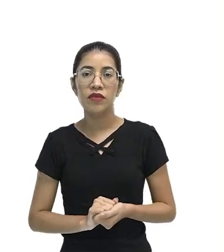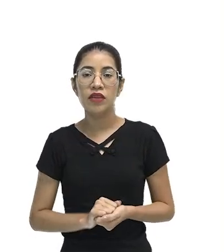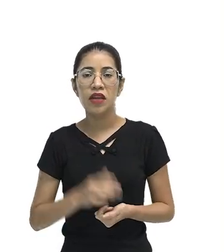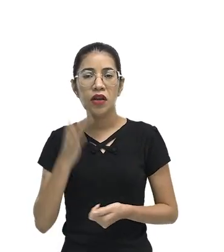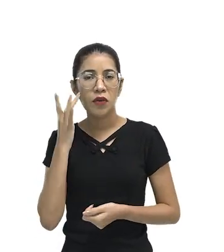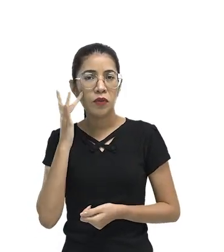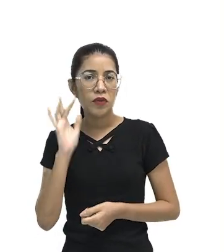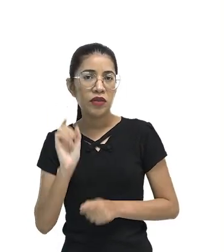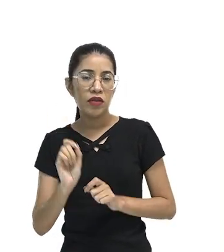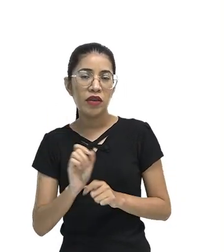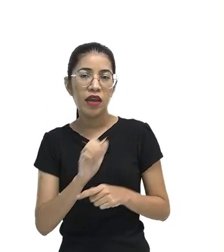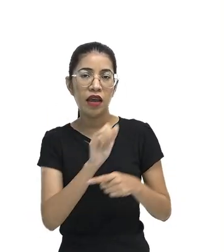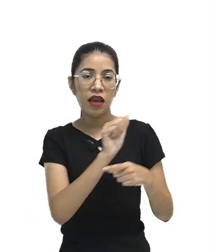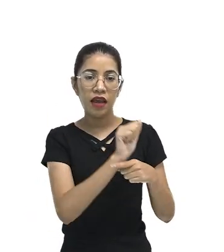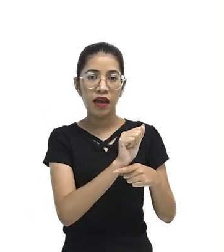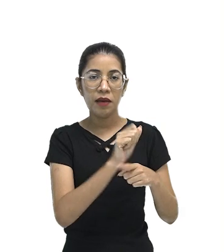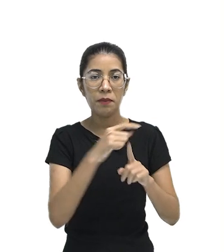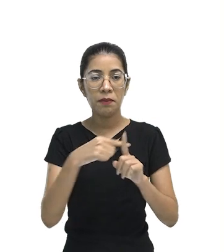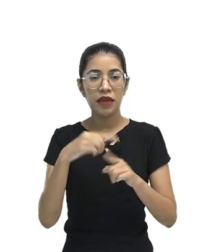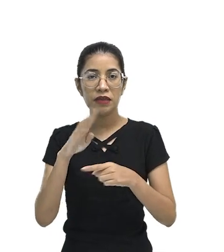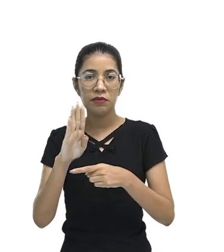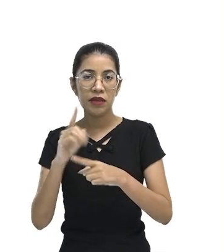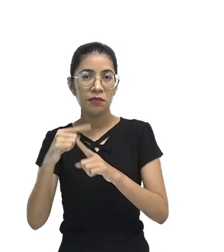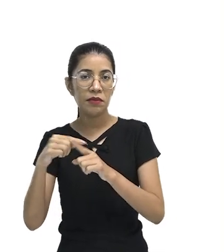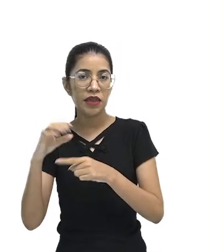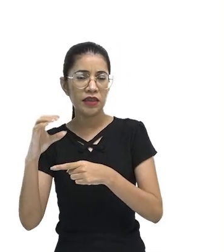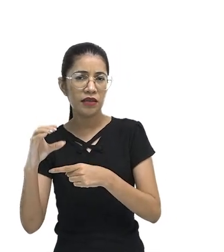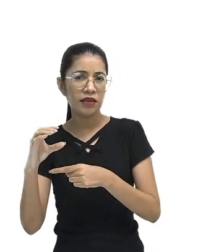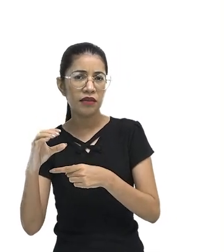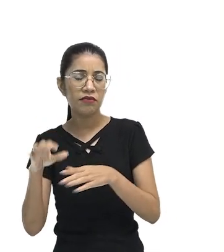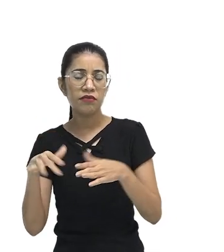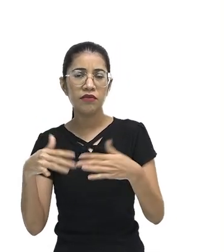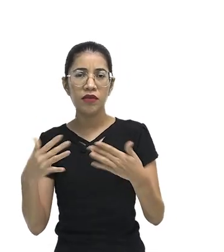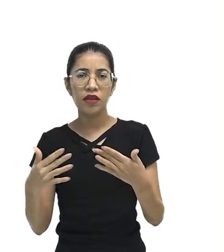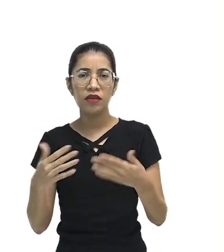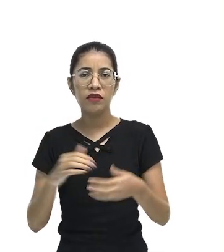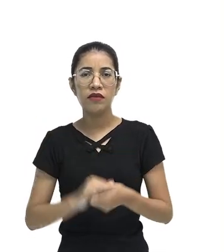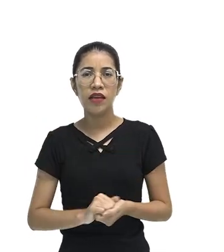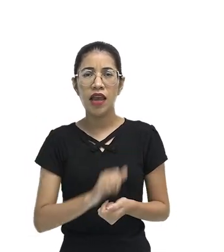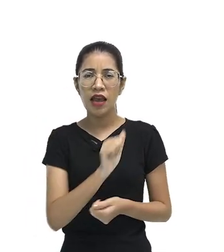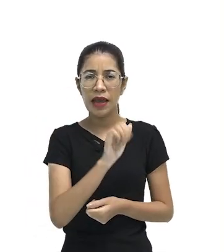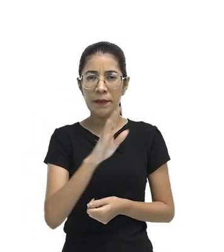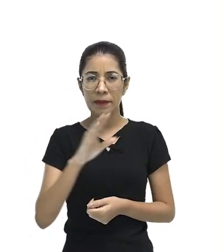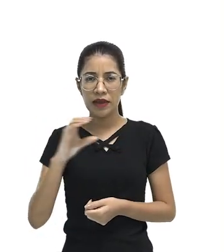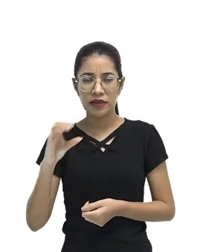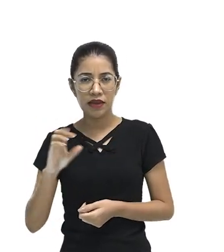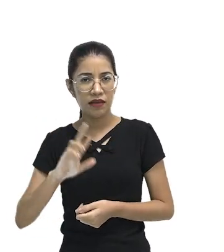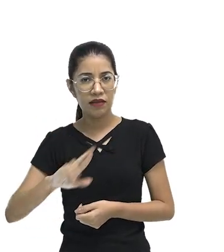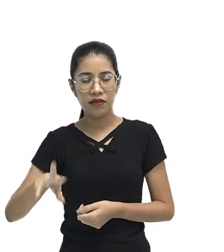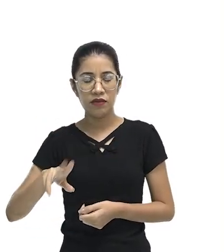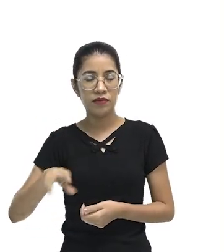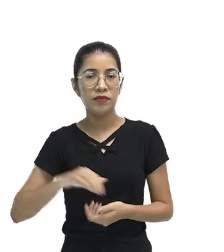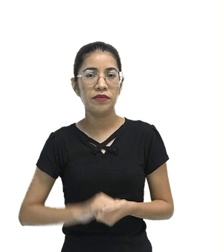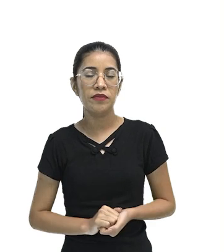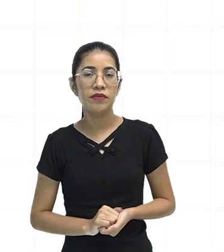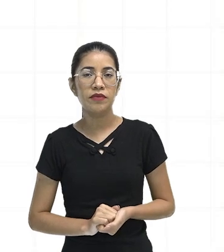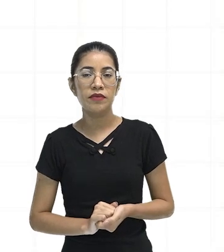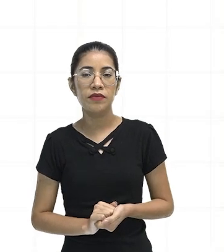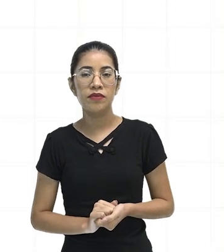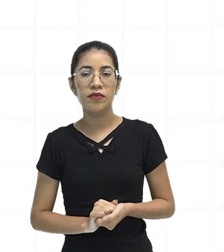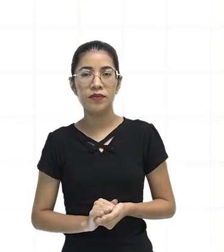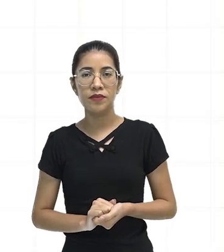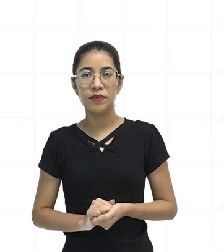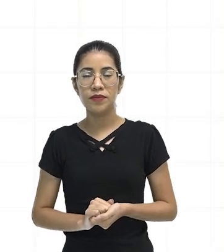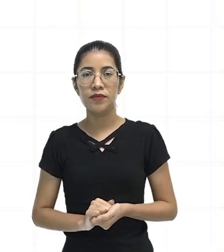sei quanto é que dá A mais B mais C. A mais B mais C é ABC? Não, não é. Vamos voltar aqui